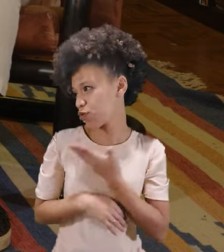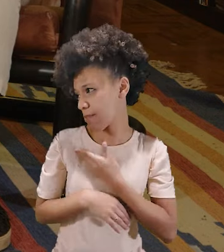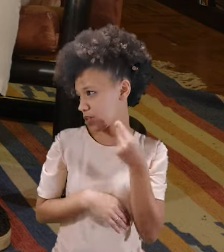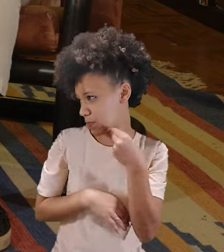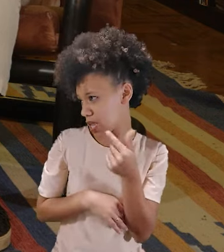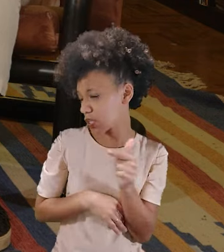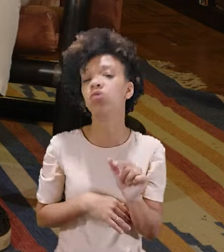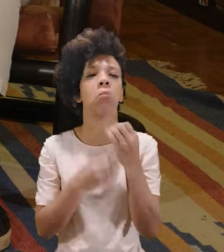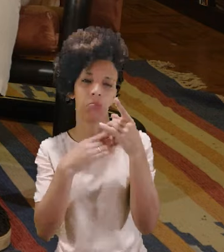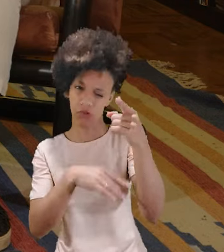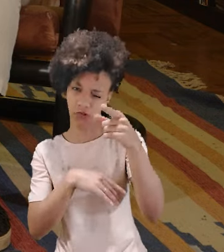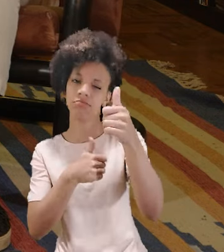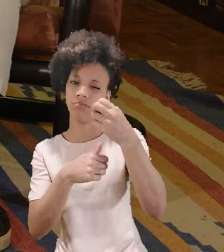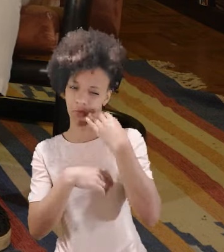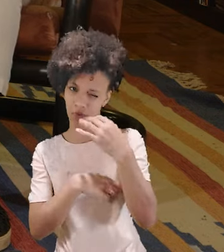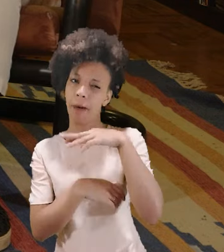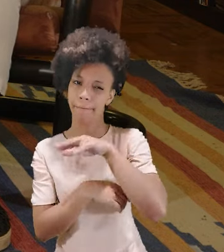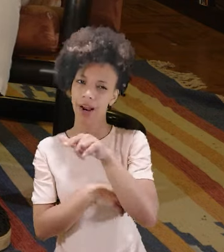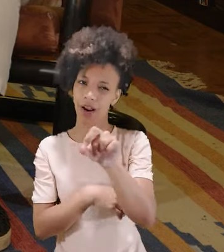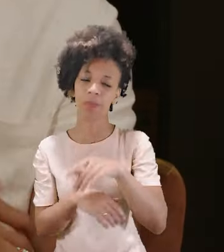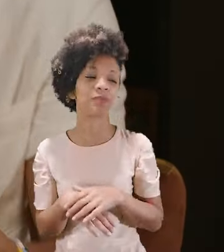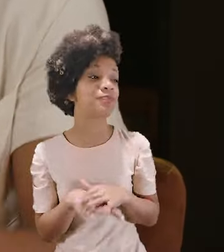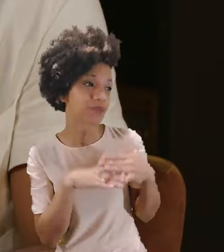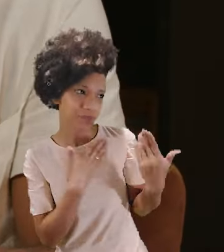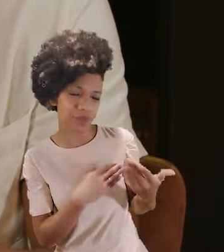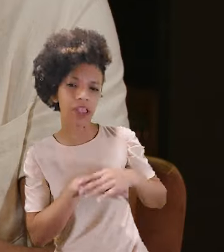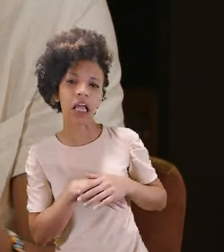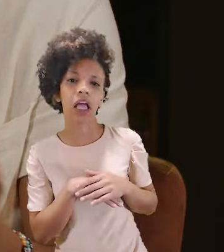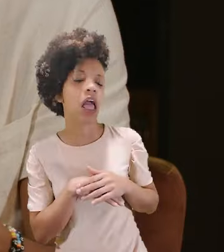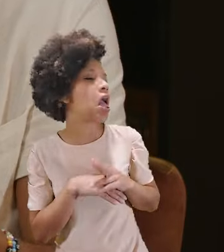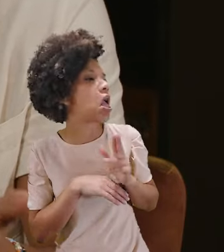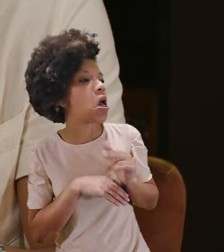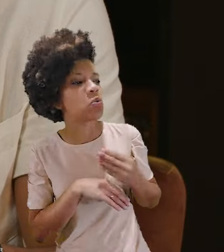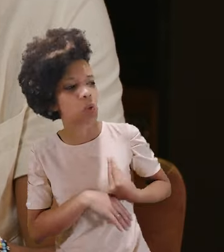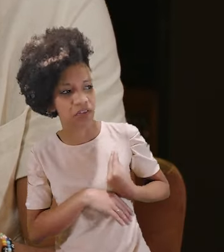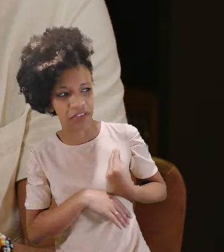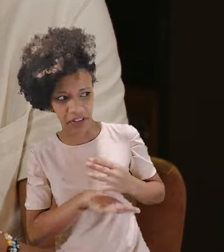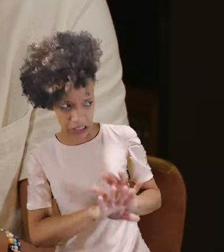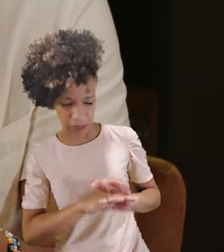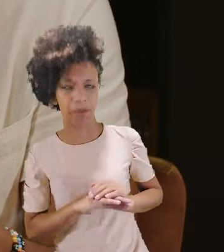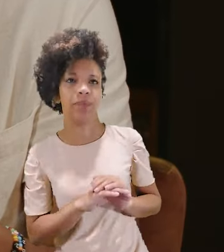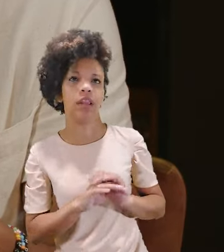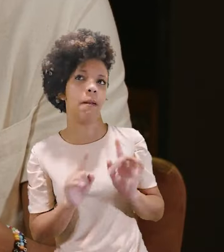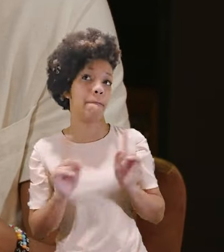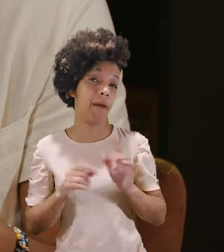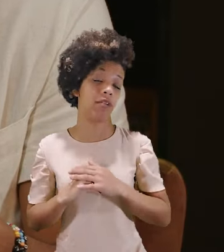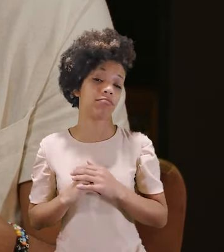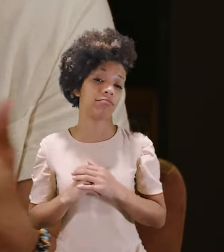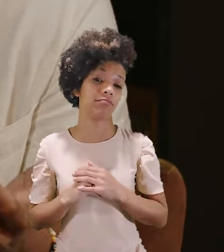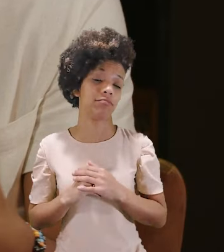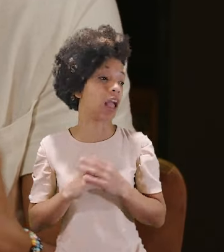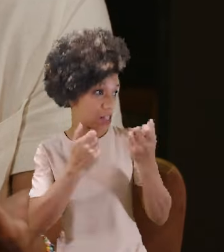colega boa marcam Pois é então eu nunca passei por essa situação né